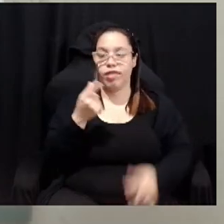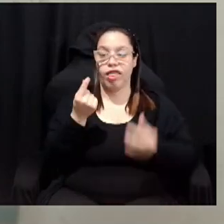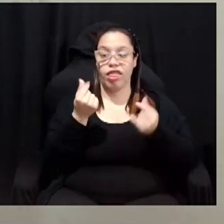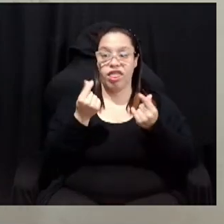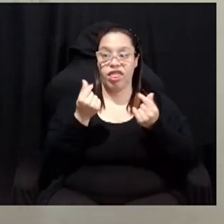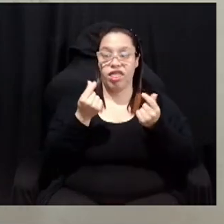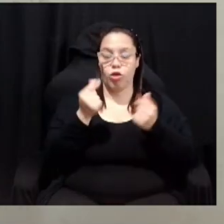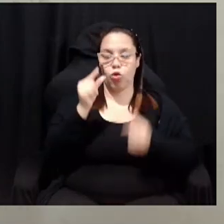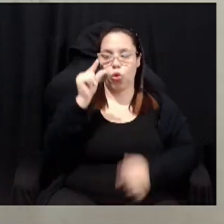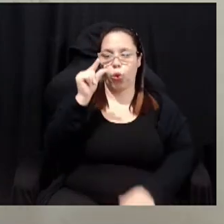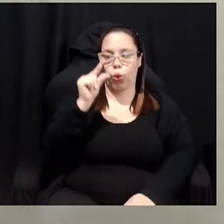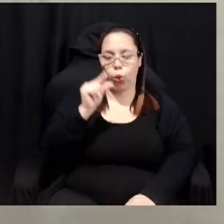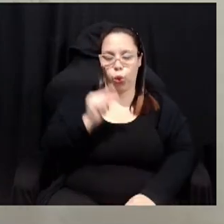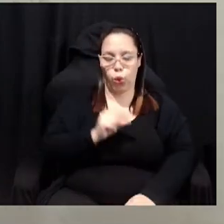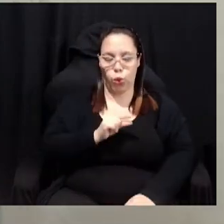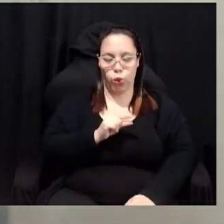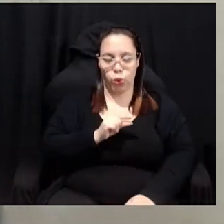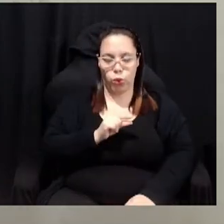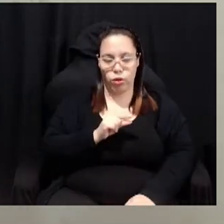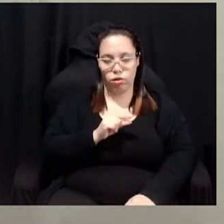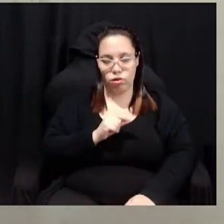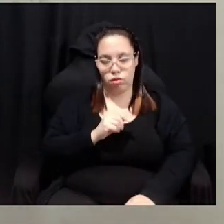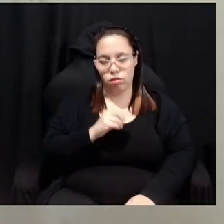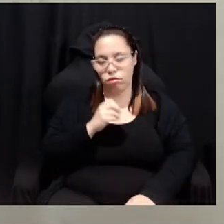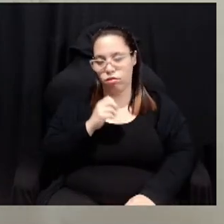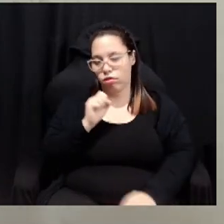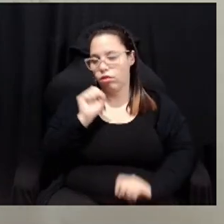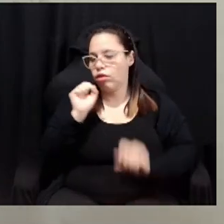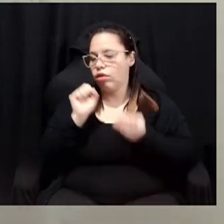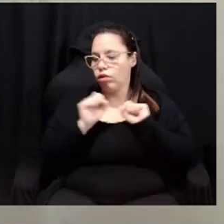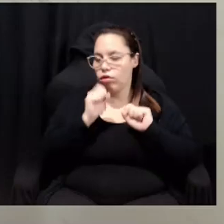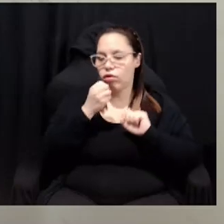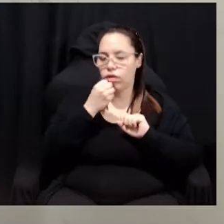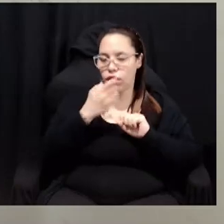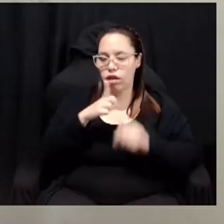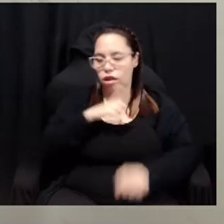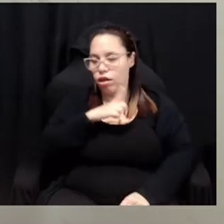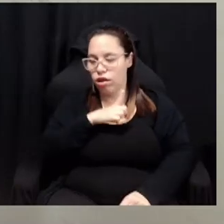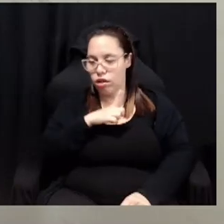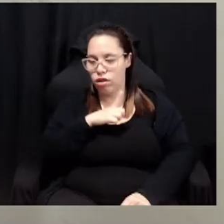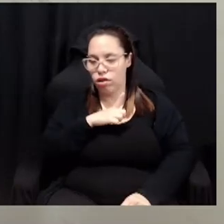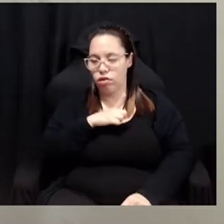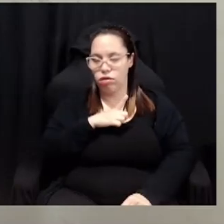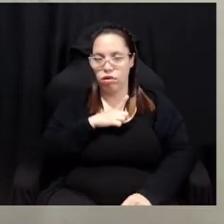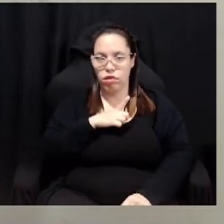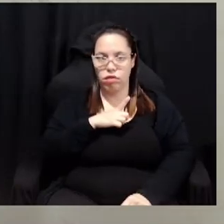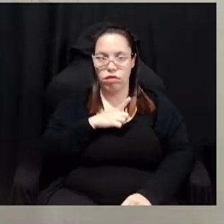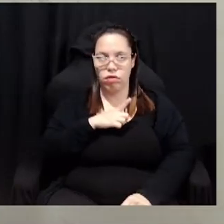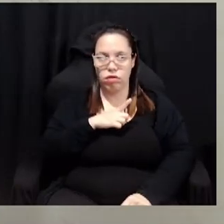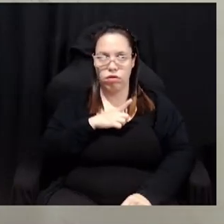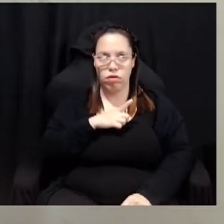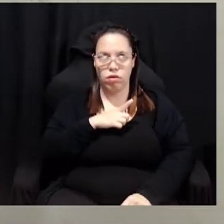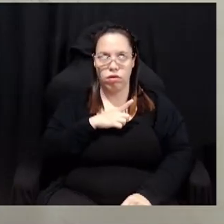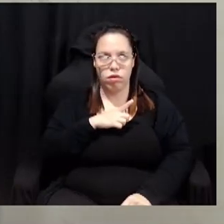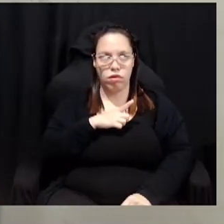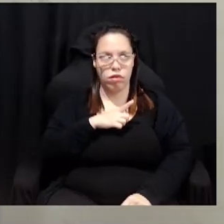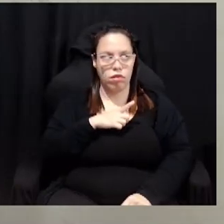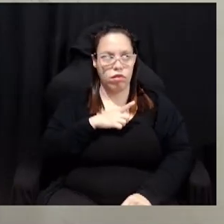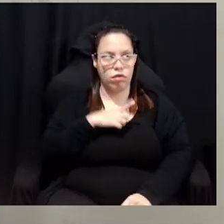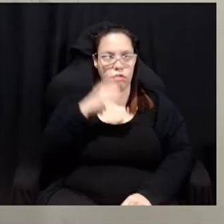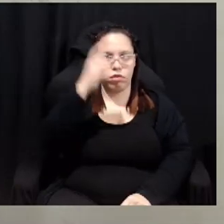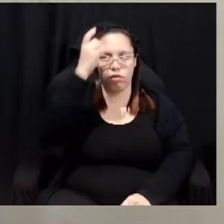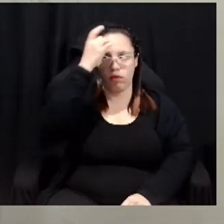baixo pelo benefício que ele implica, né? Pelo benefício que ele traz. E isso faz com que a facilidade